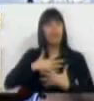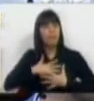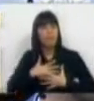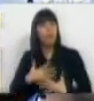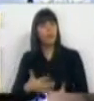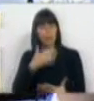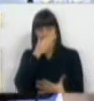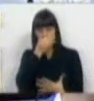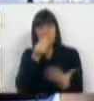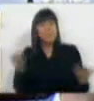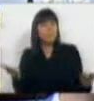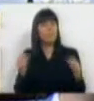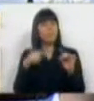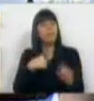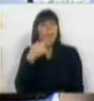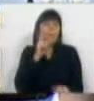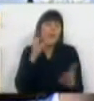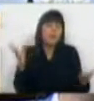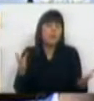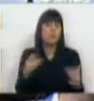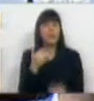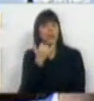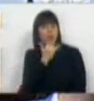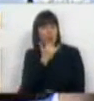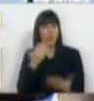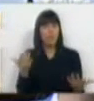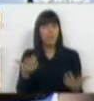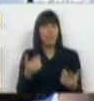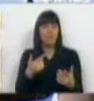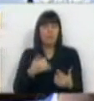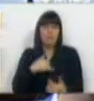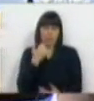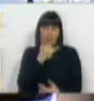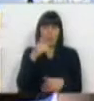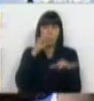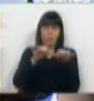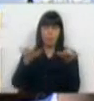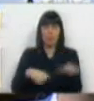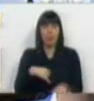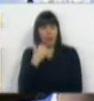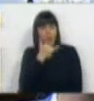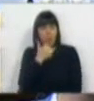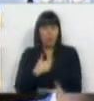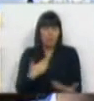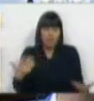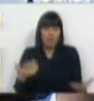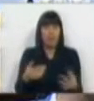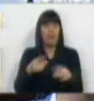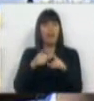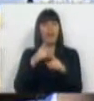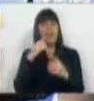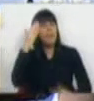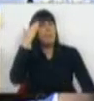portanto, peço desculpa pelo sorriso que não pude conter na sua intervenção relativamente